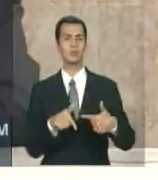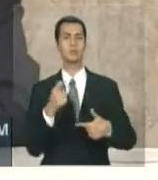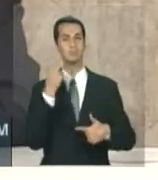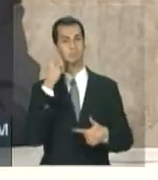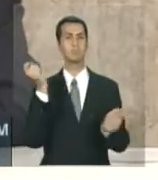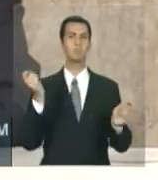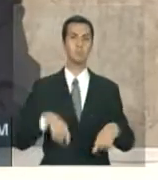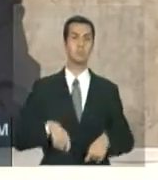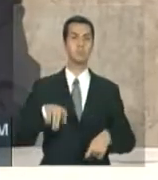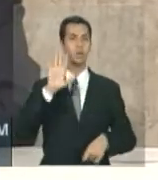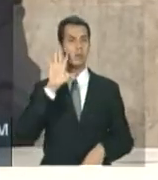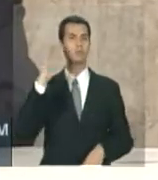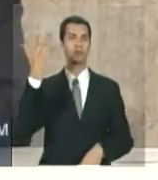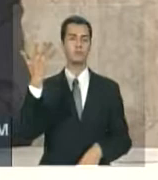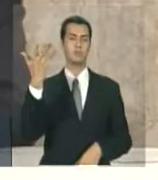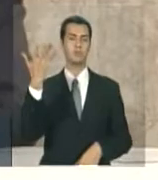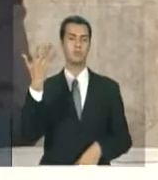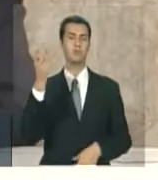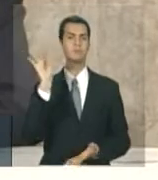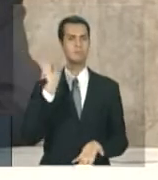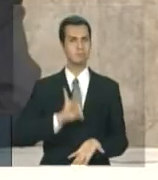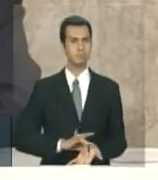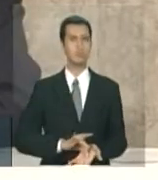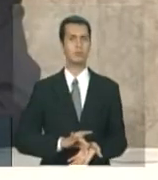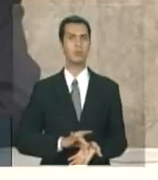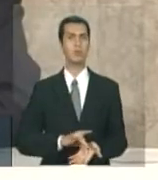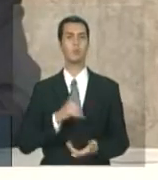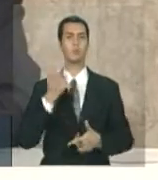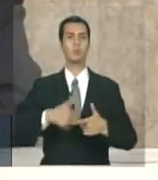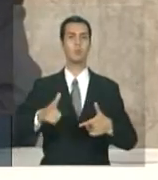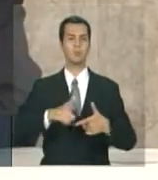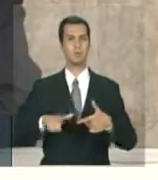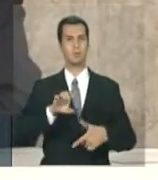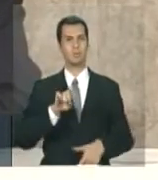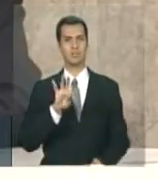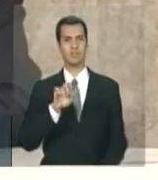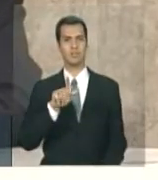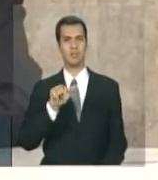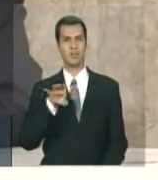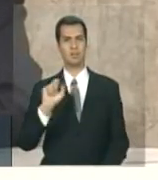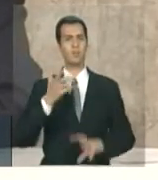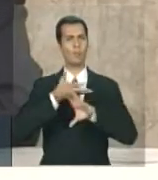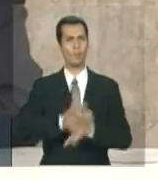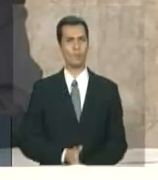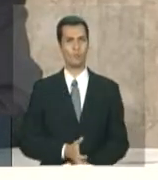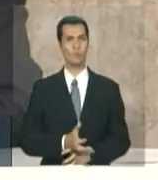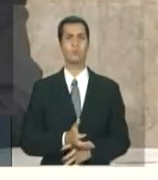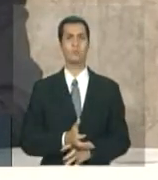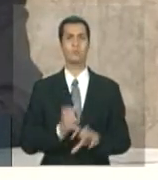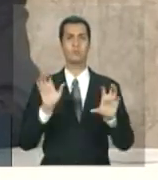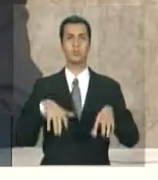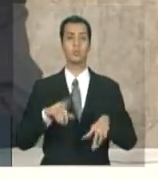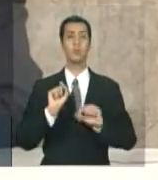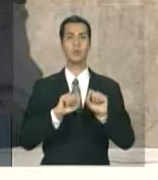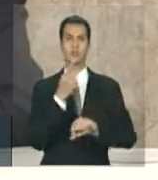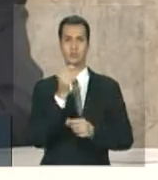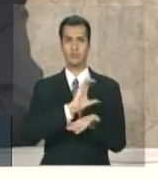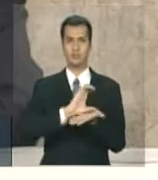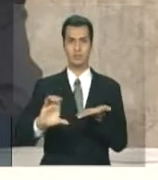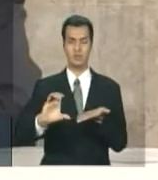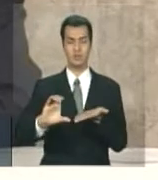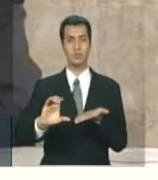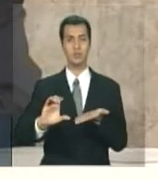de forma permanente o problema da estiagem. Então, é uma verba de prevenção a desastres que poderá